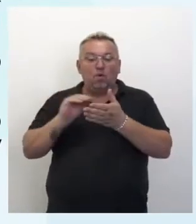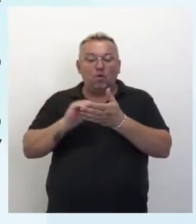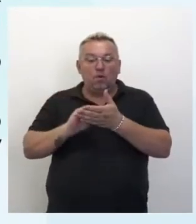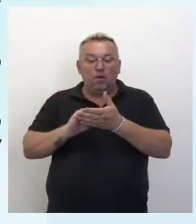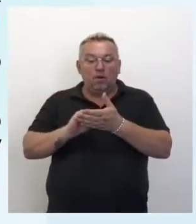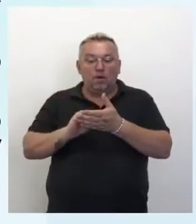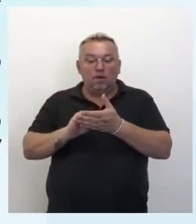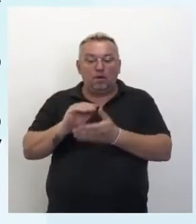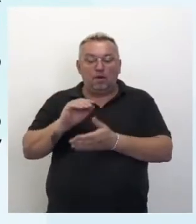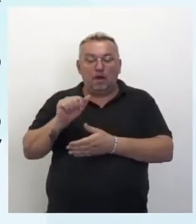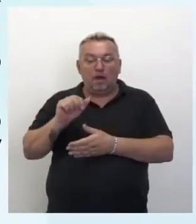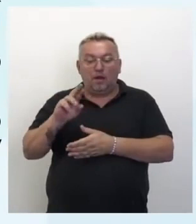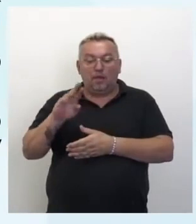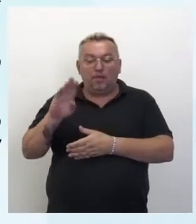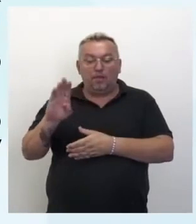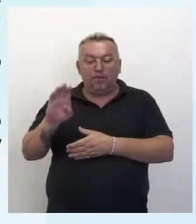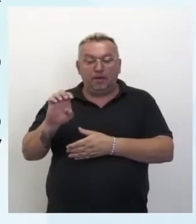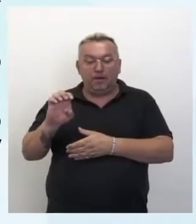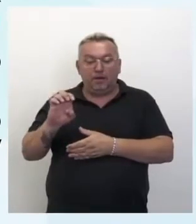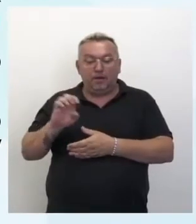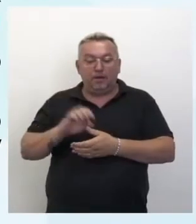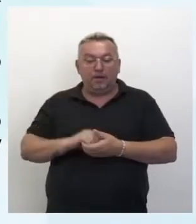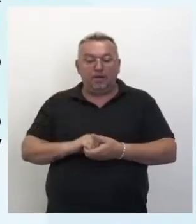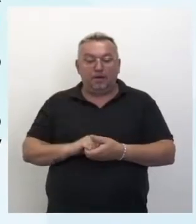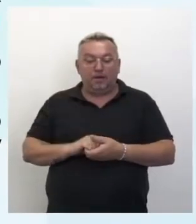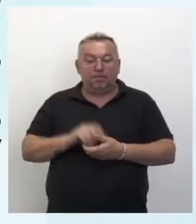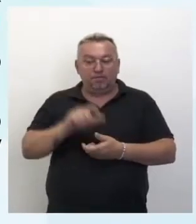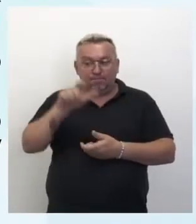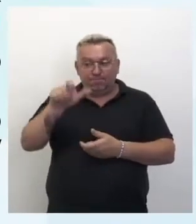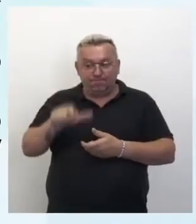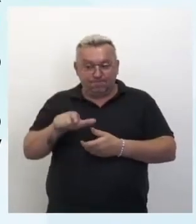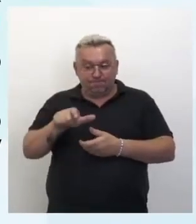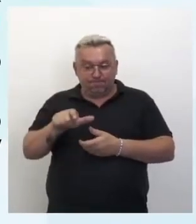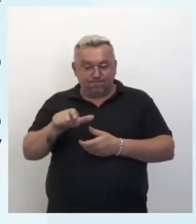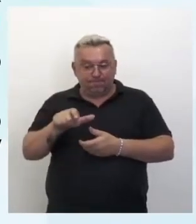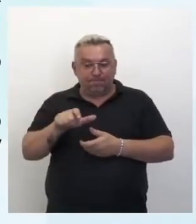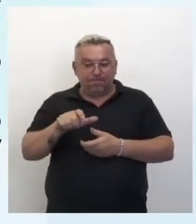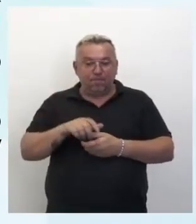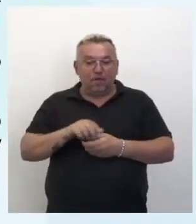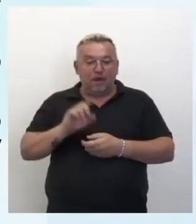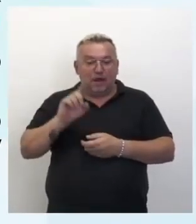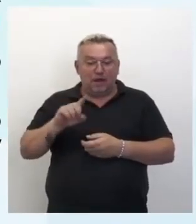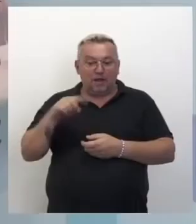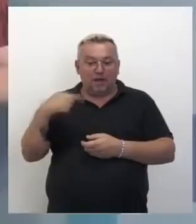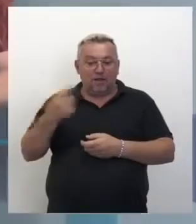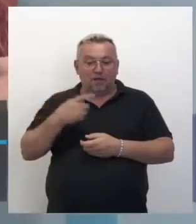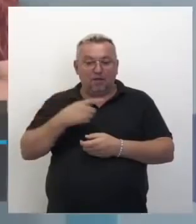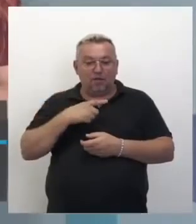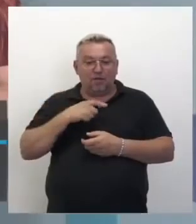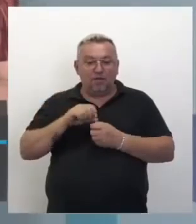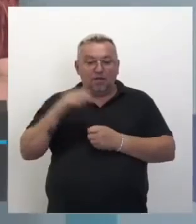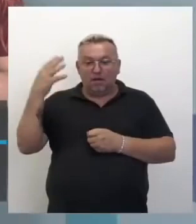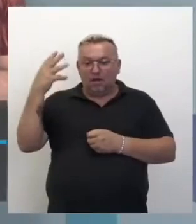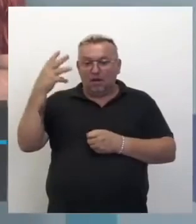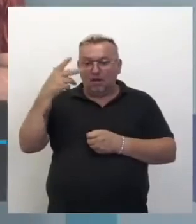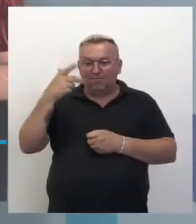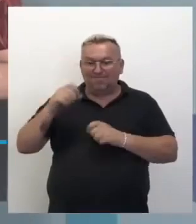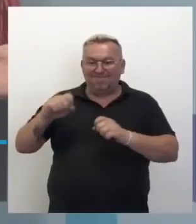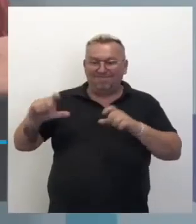verbo be na frente do sujeito. Então, é essa a regra. Nossa, tá linda a lousa